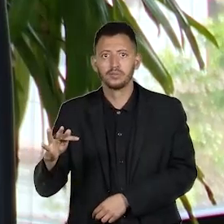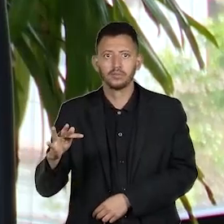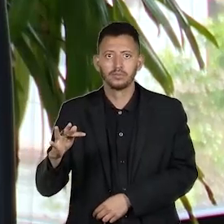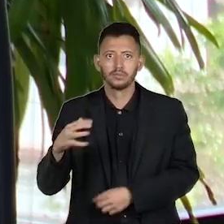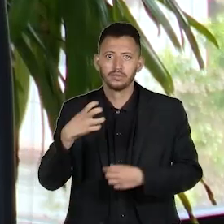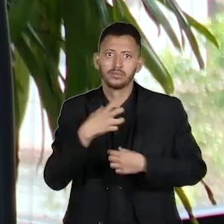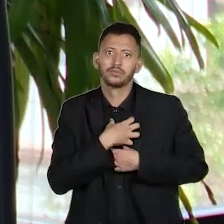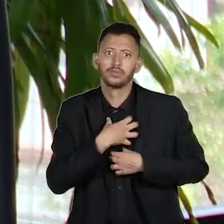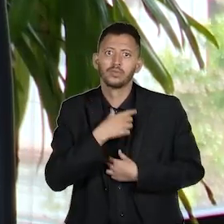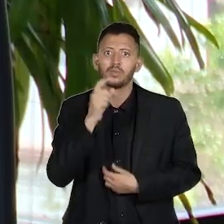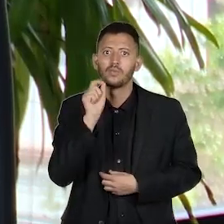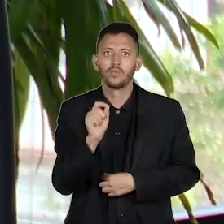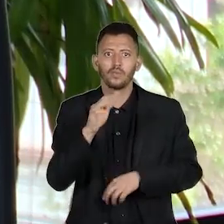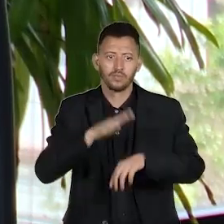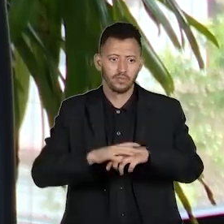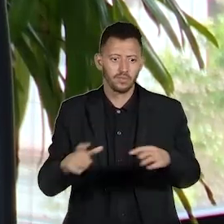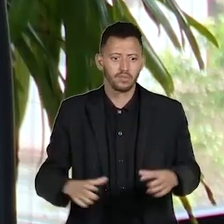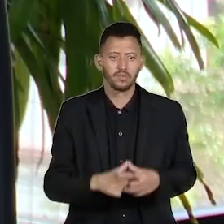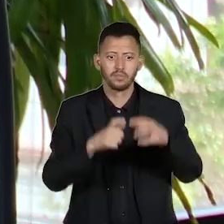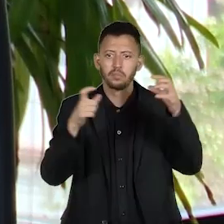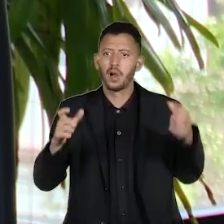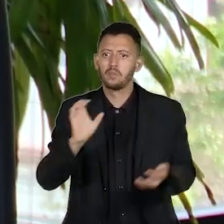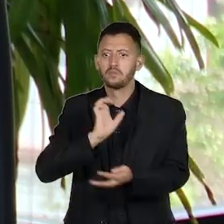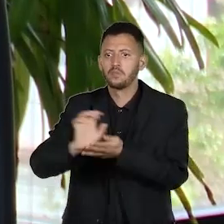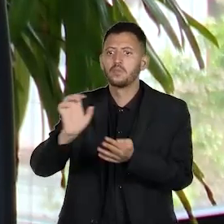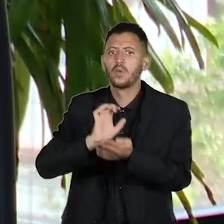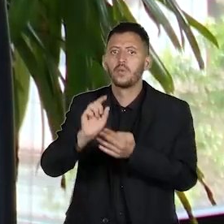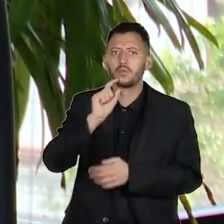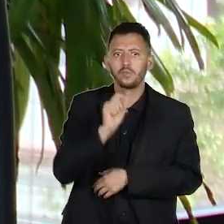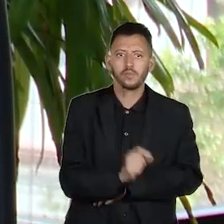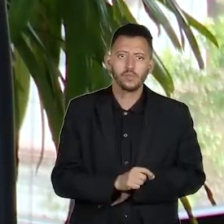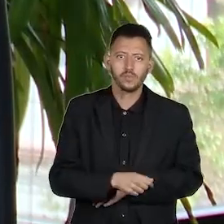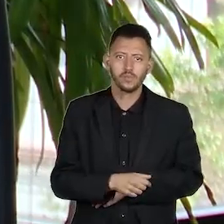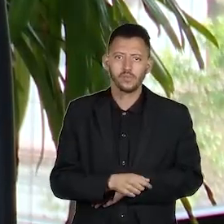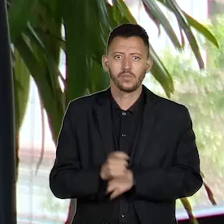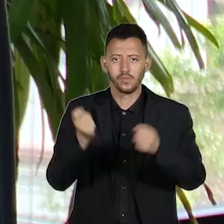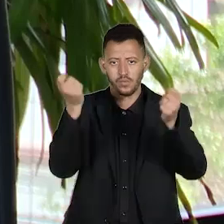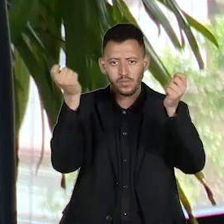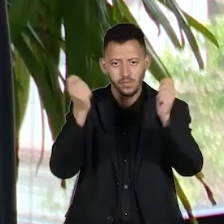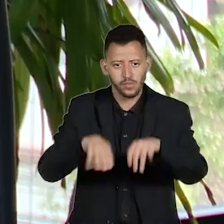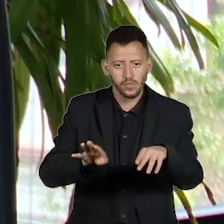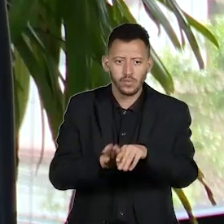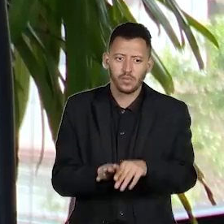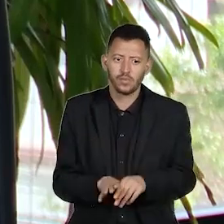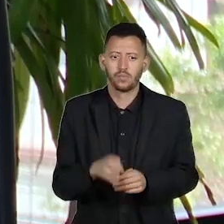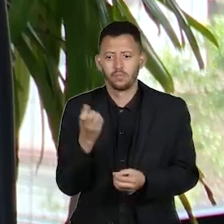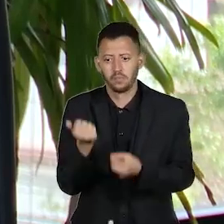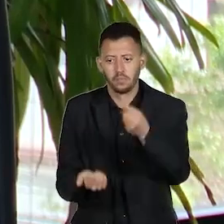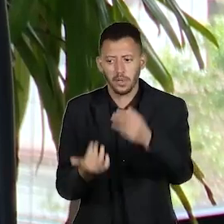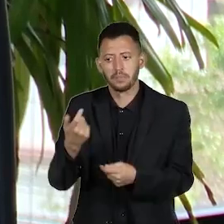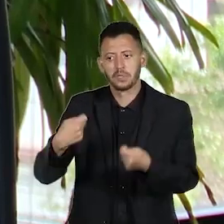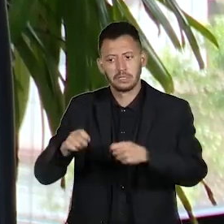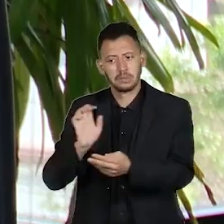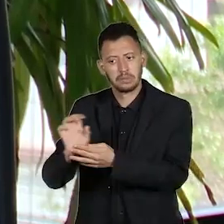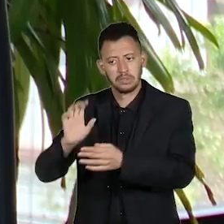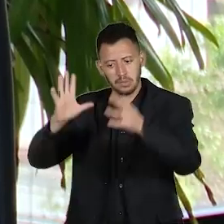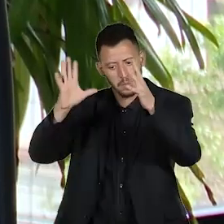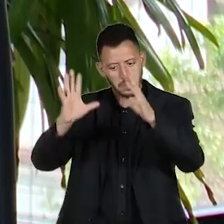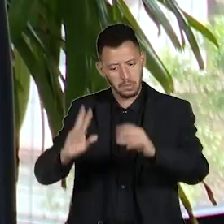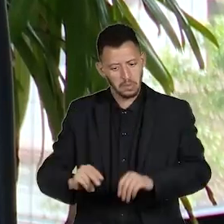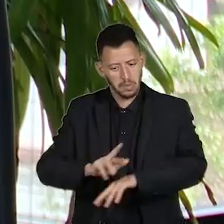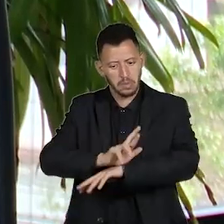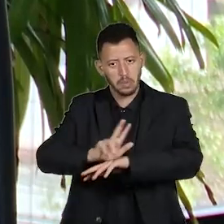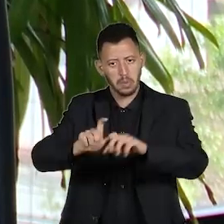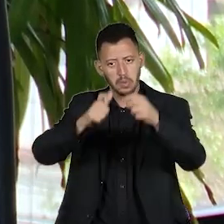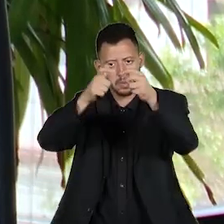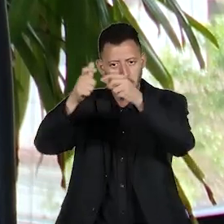Público Federal, no sentido de maiores recursos para que os incêndios sejam